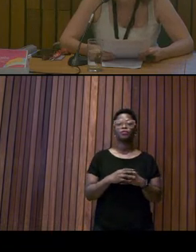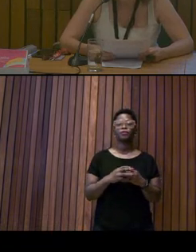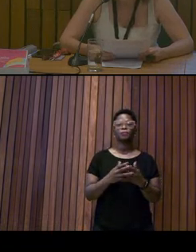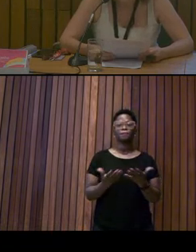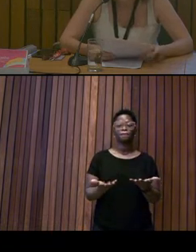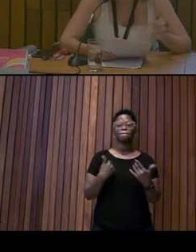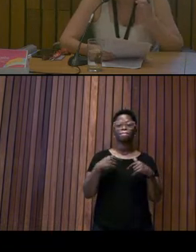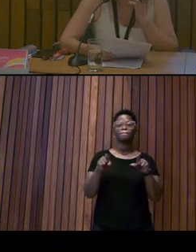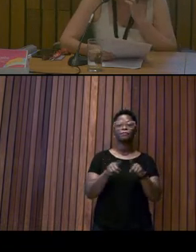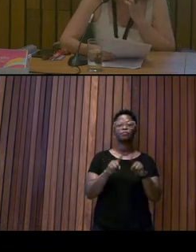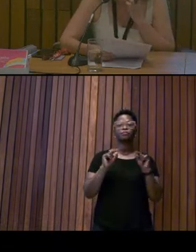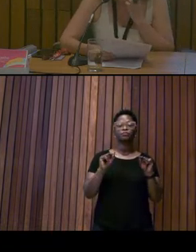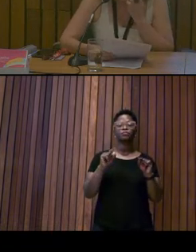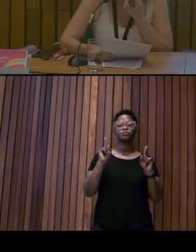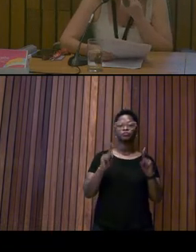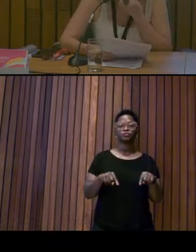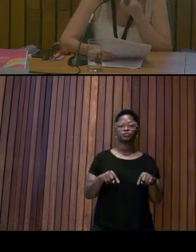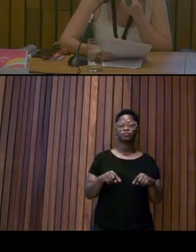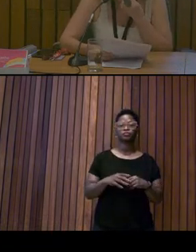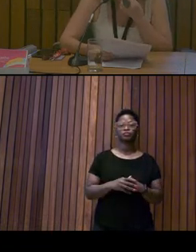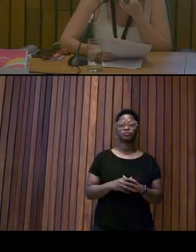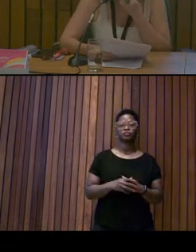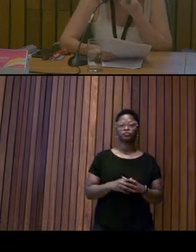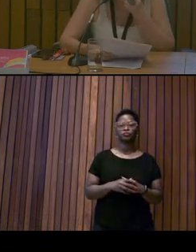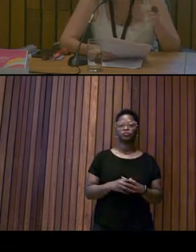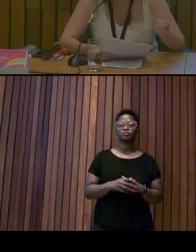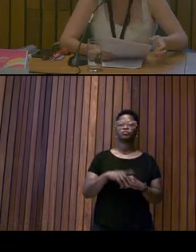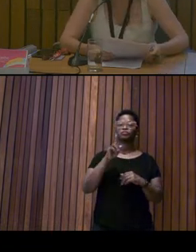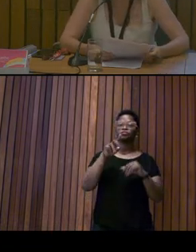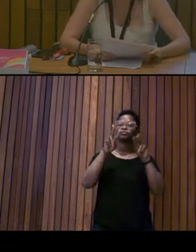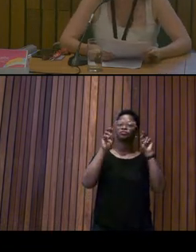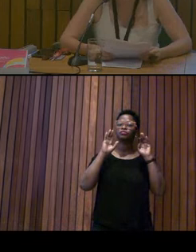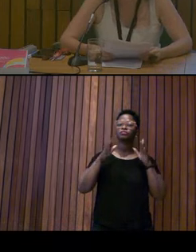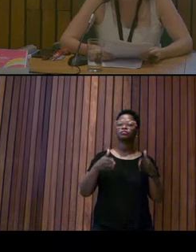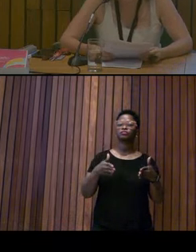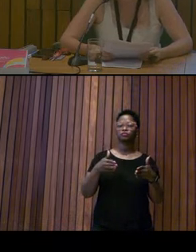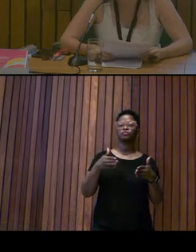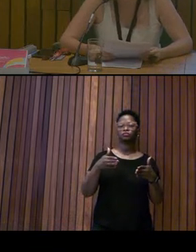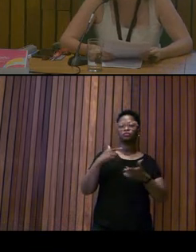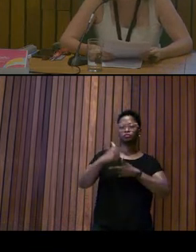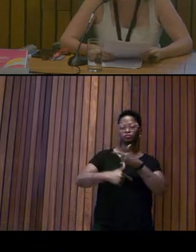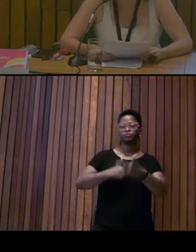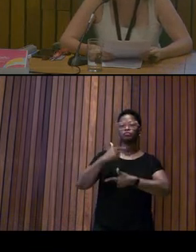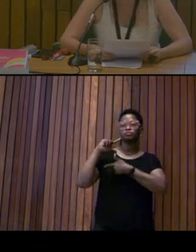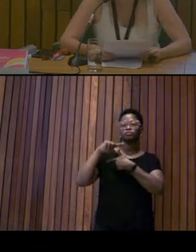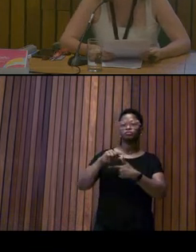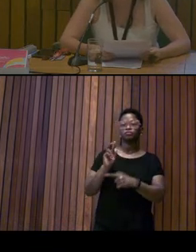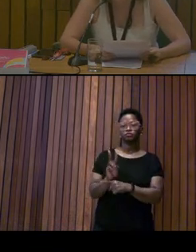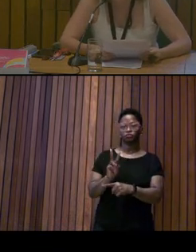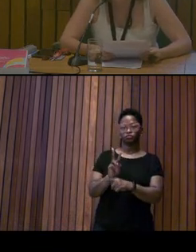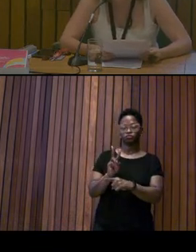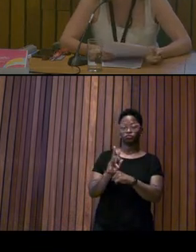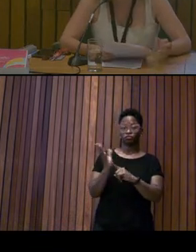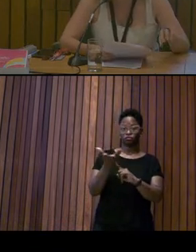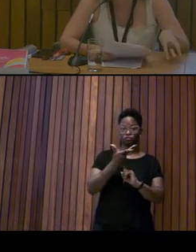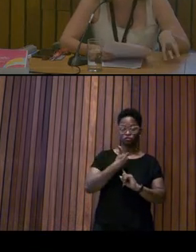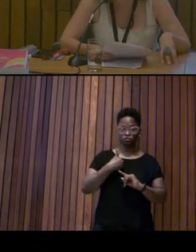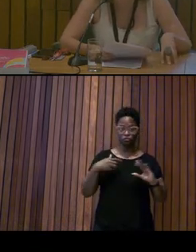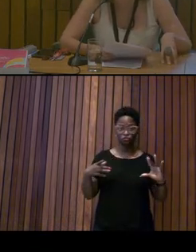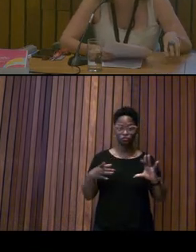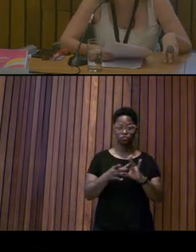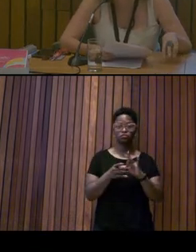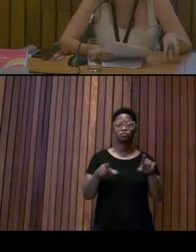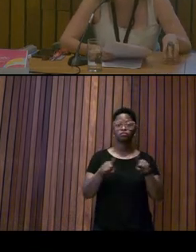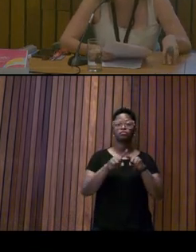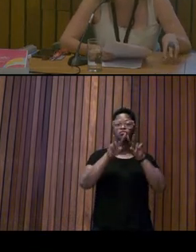assim como também, né, trata dos ofícios tradicionais da conservação, mas também das artes integradas, como é o